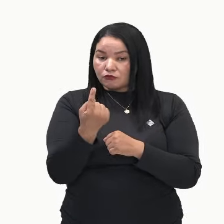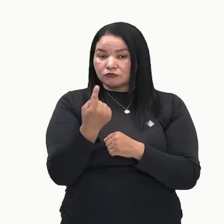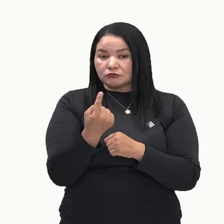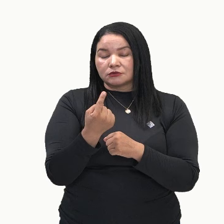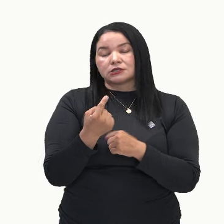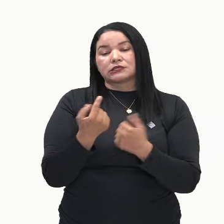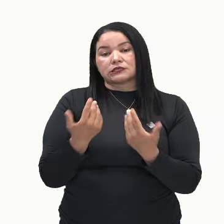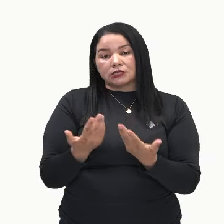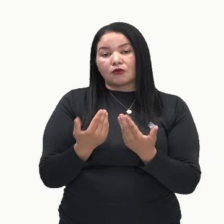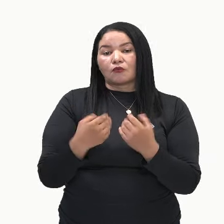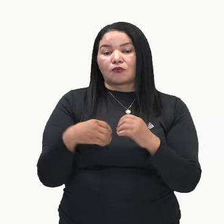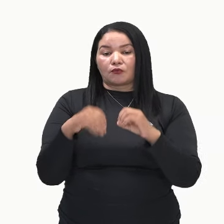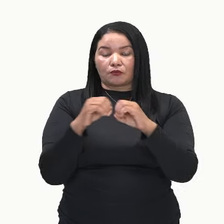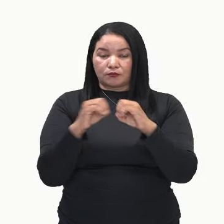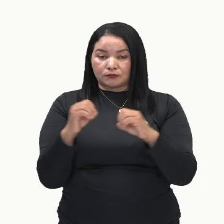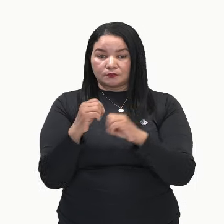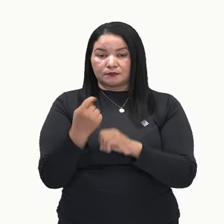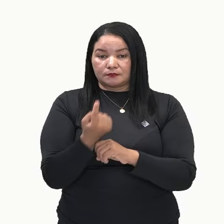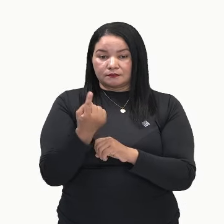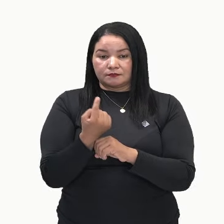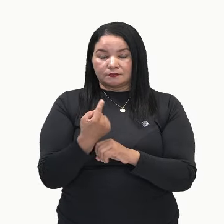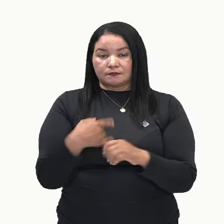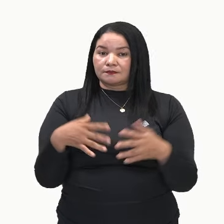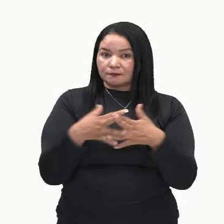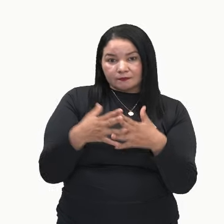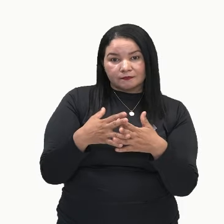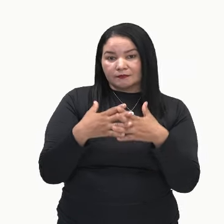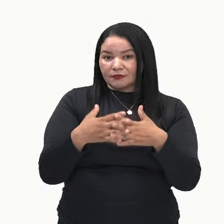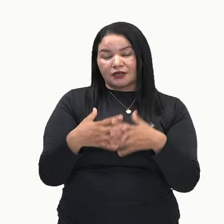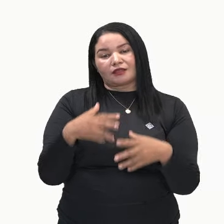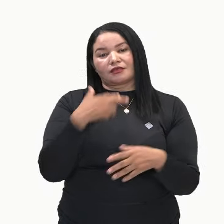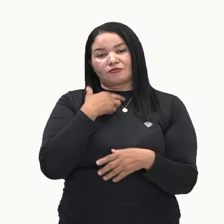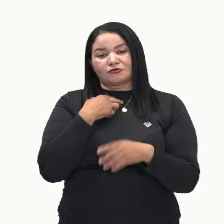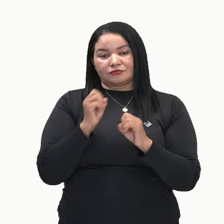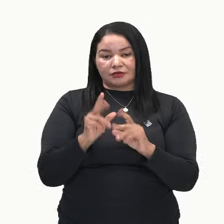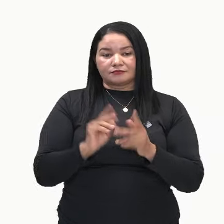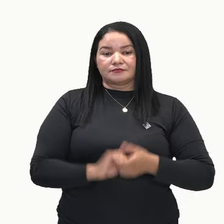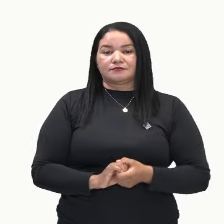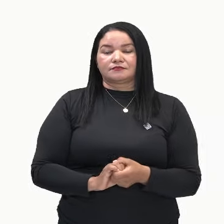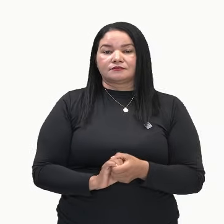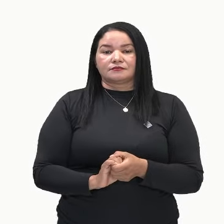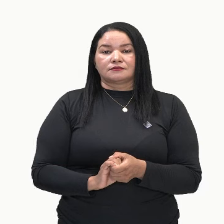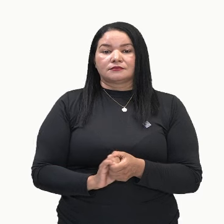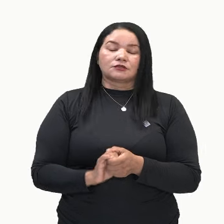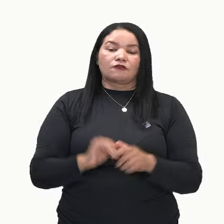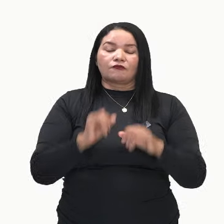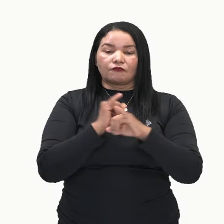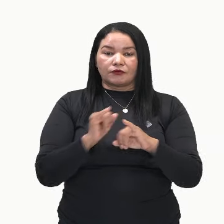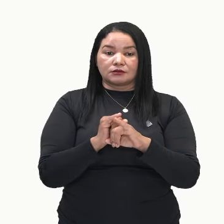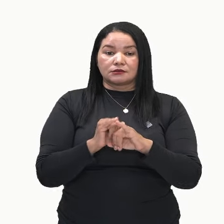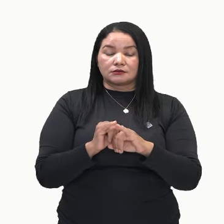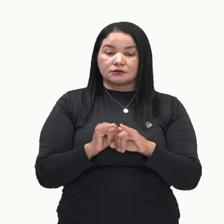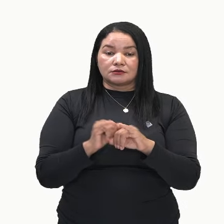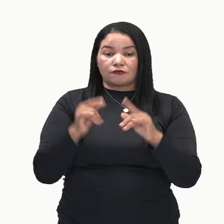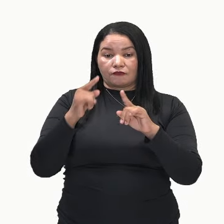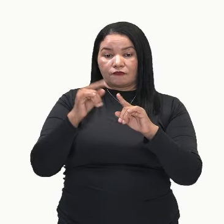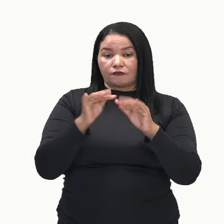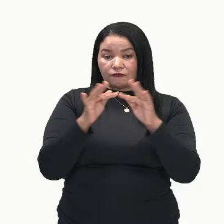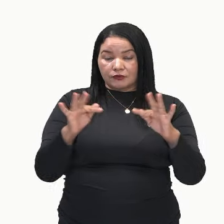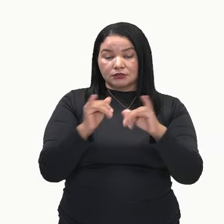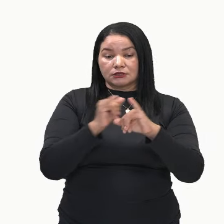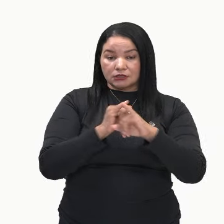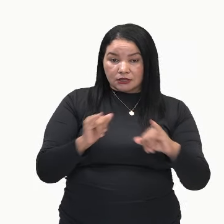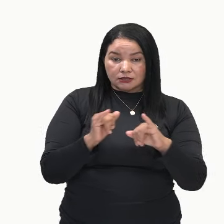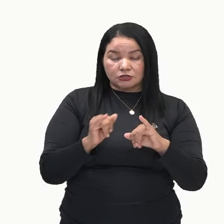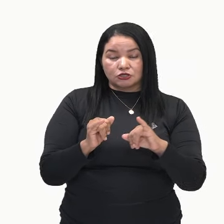uma oração. Então não confunda, tá bom? Então frase declarativa, eu tenho aí uma declaração que é expressa e ela pode ser uma